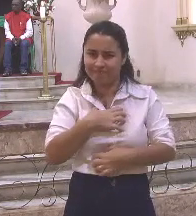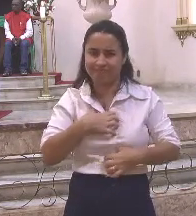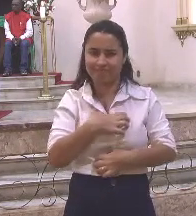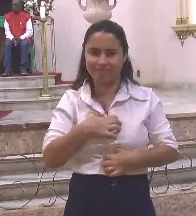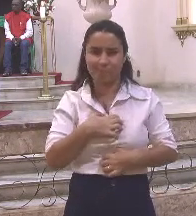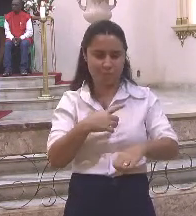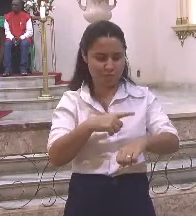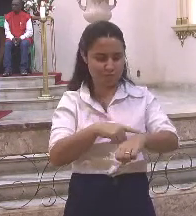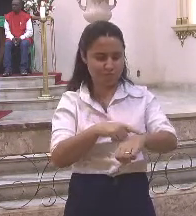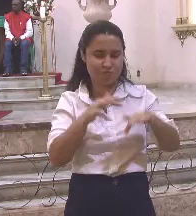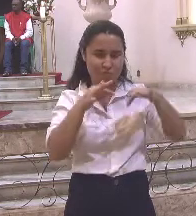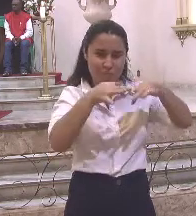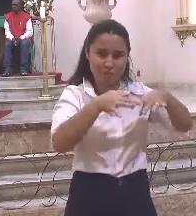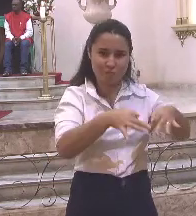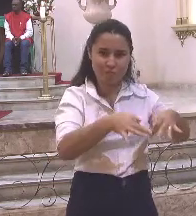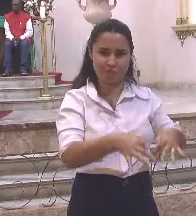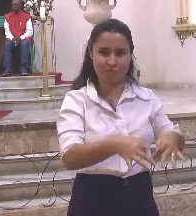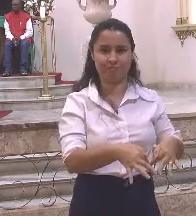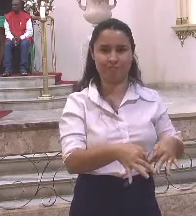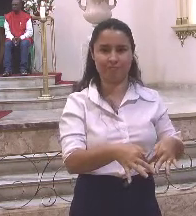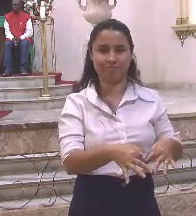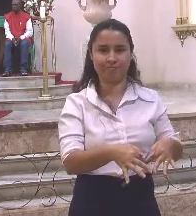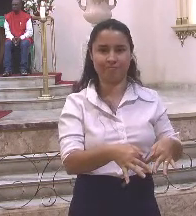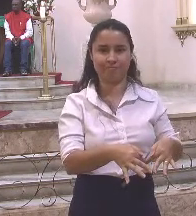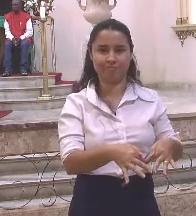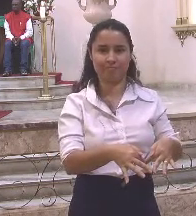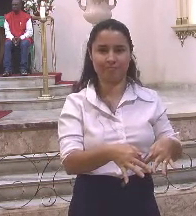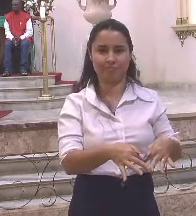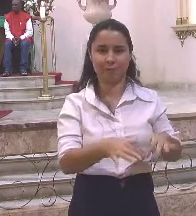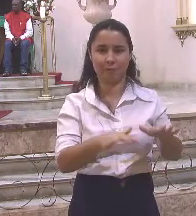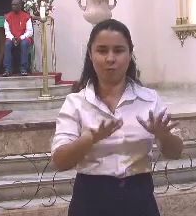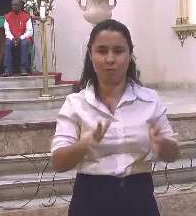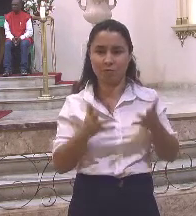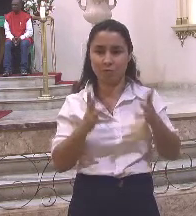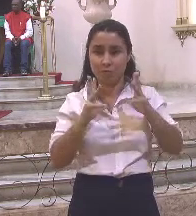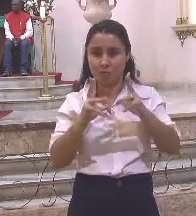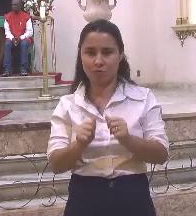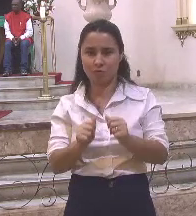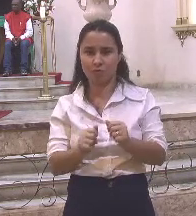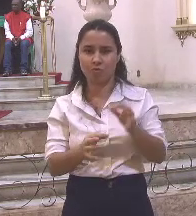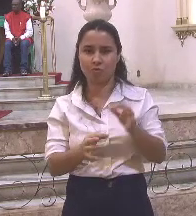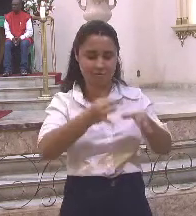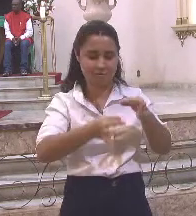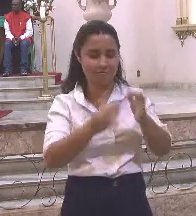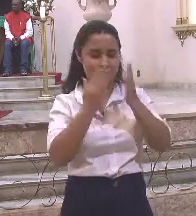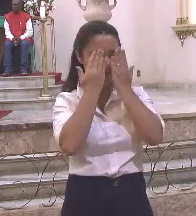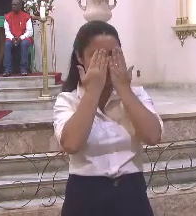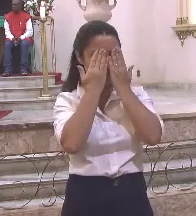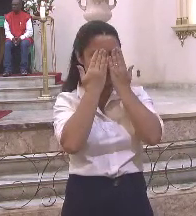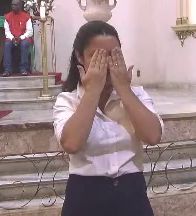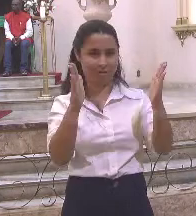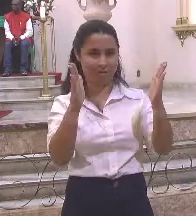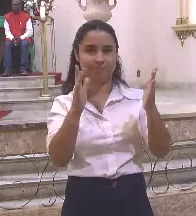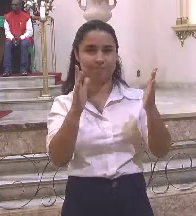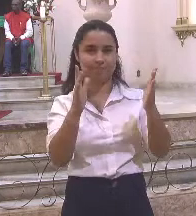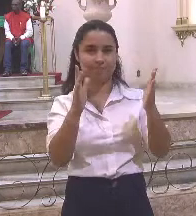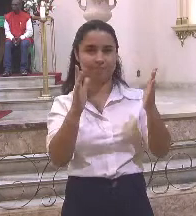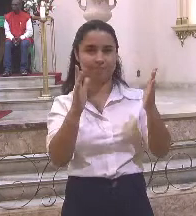final, quando toda a justiça será revelada no dia do juízo.